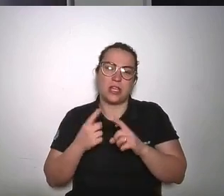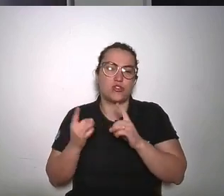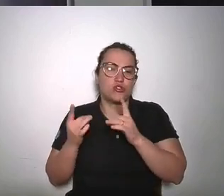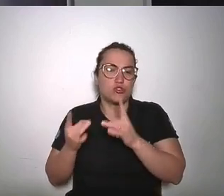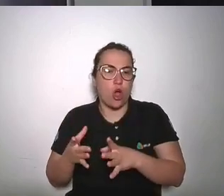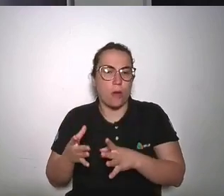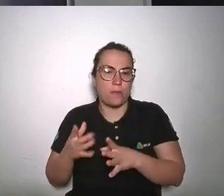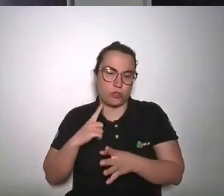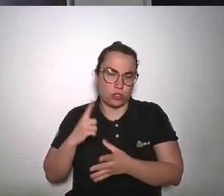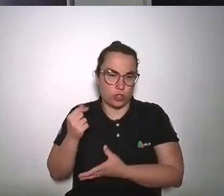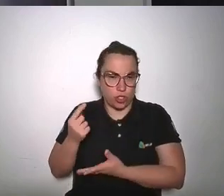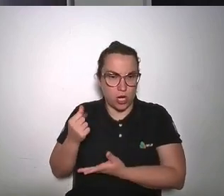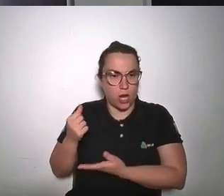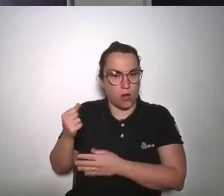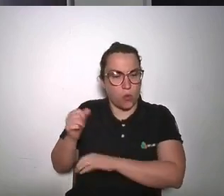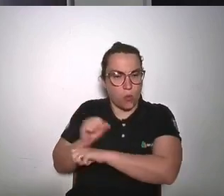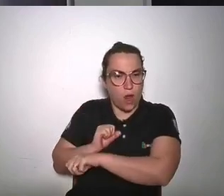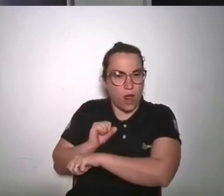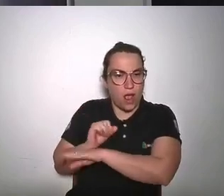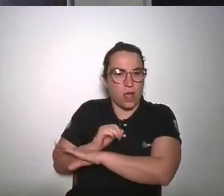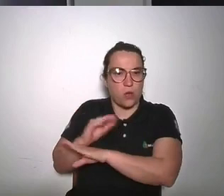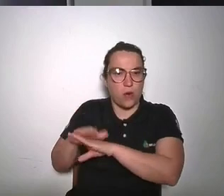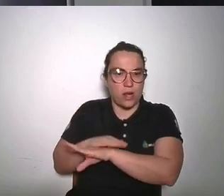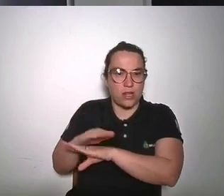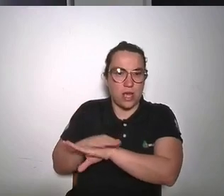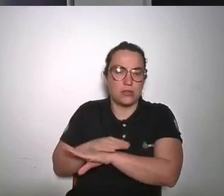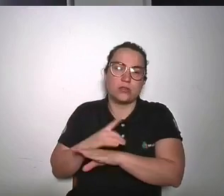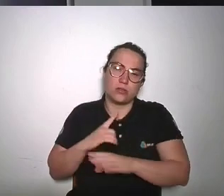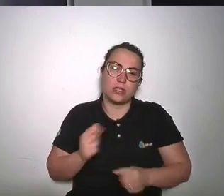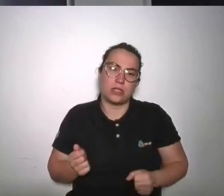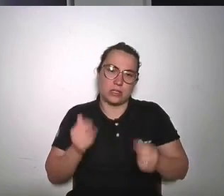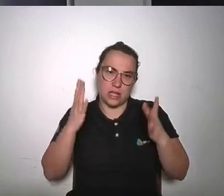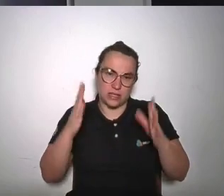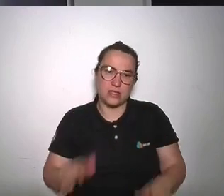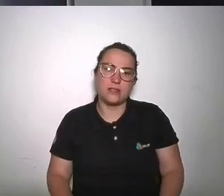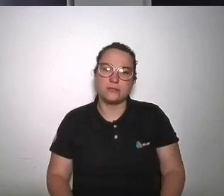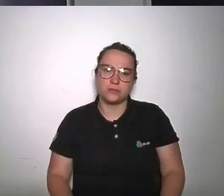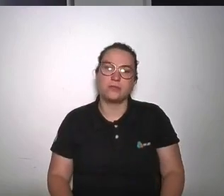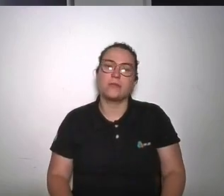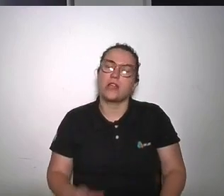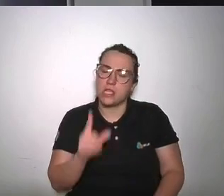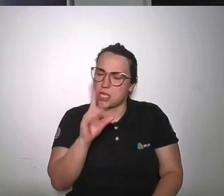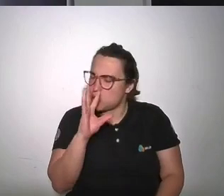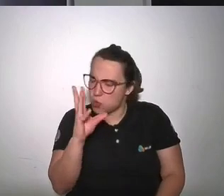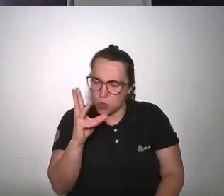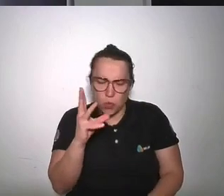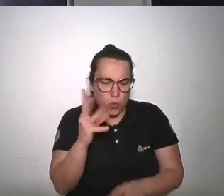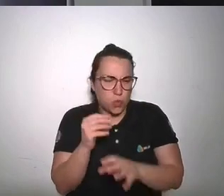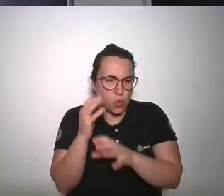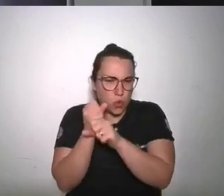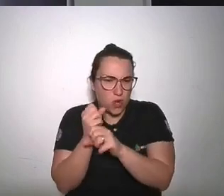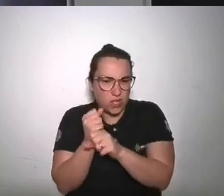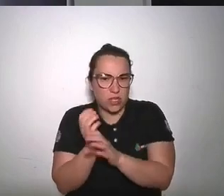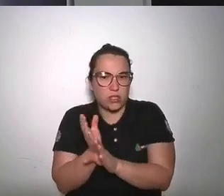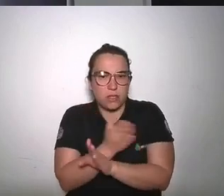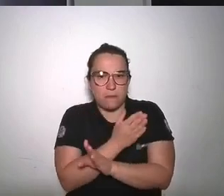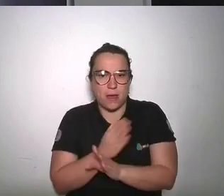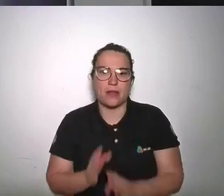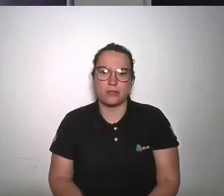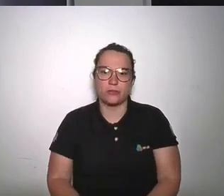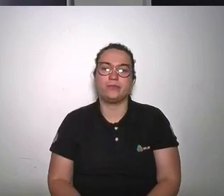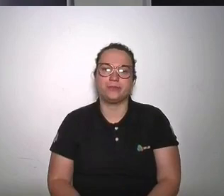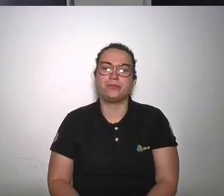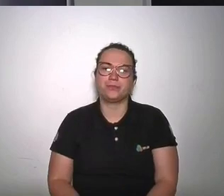caixa, você tem dinheiro em caixa, e daí você tem que gastar. Mas isso é tudo contabilizado à parte. Nesse sentido, está